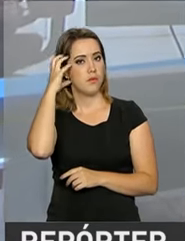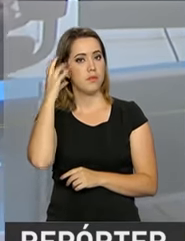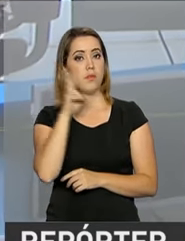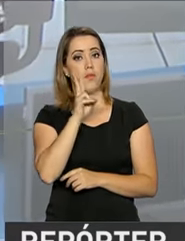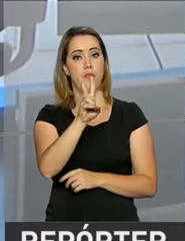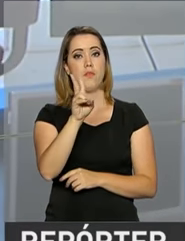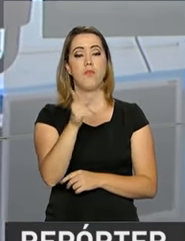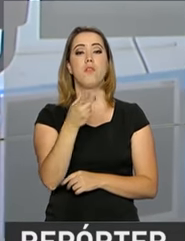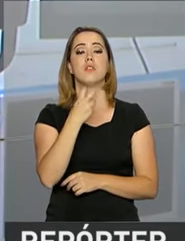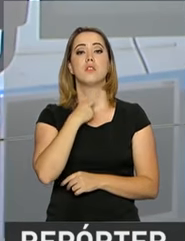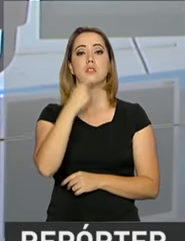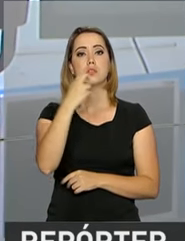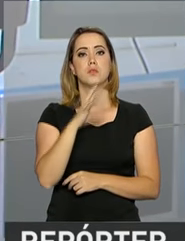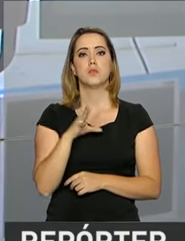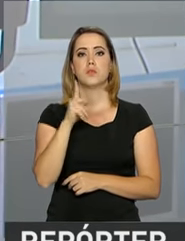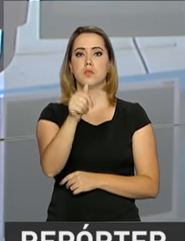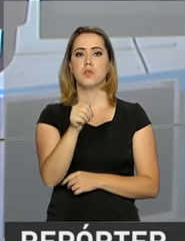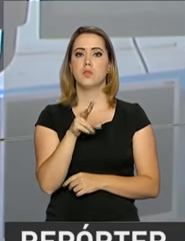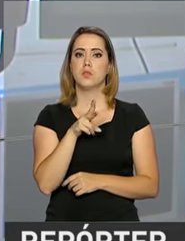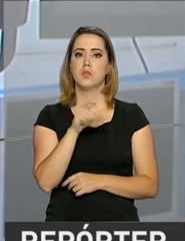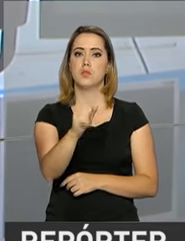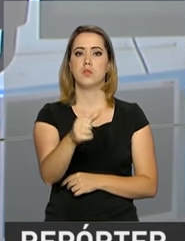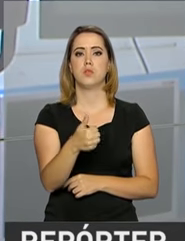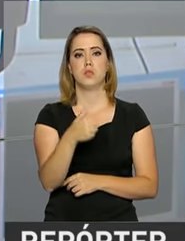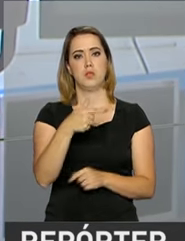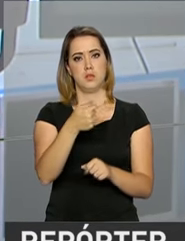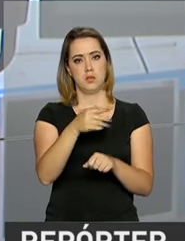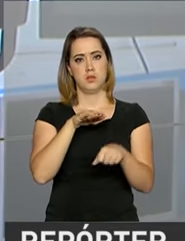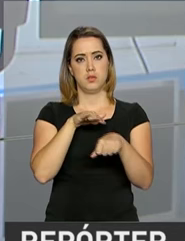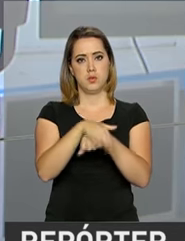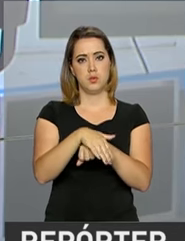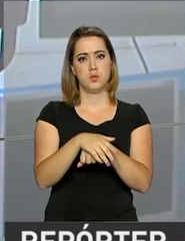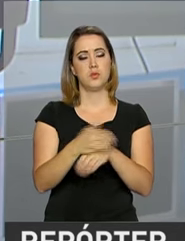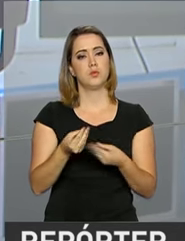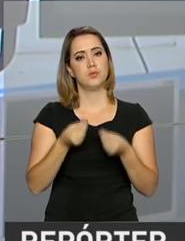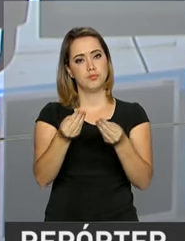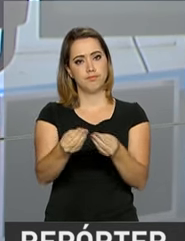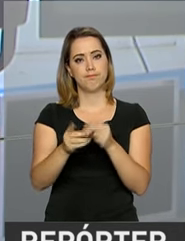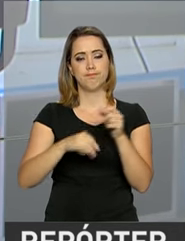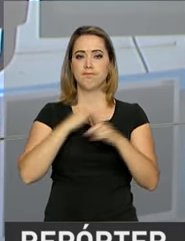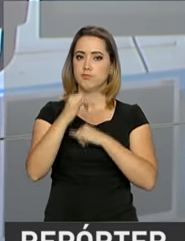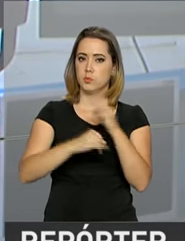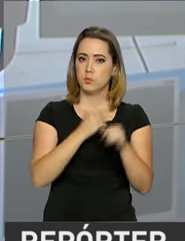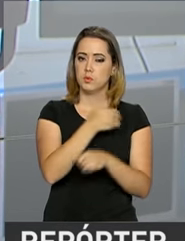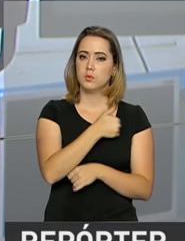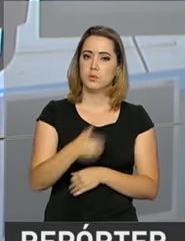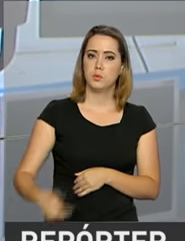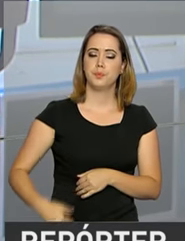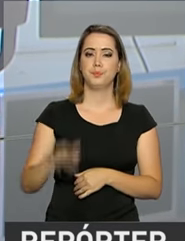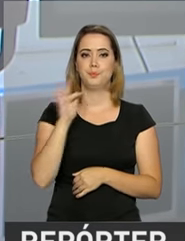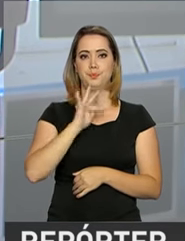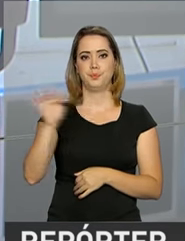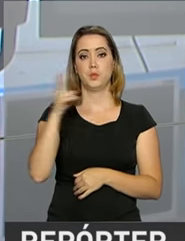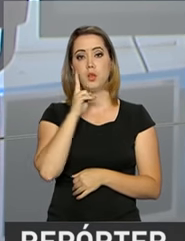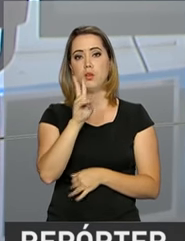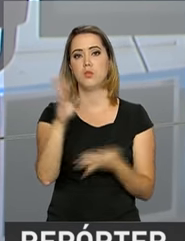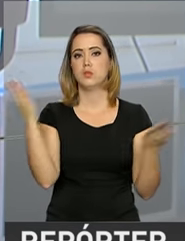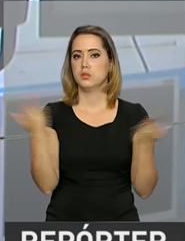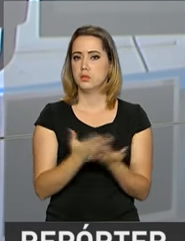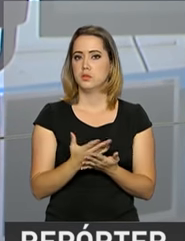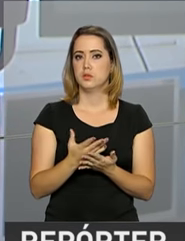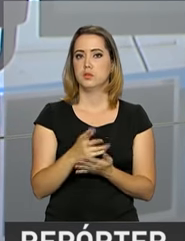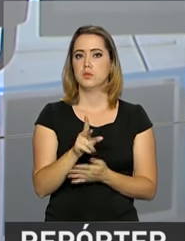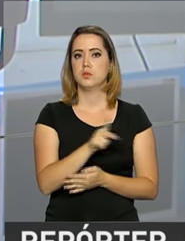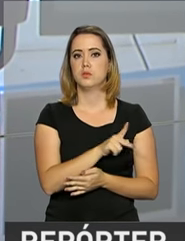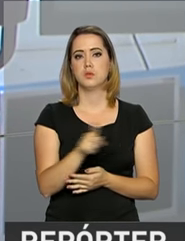da voz que vai ao ar todos osas às 7 da noite levando para você as notícias do governo federal você viu aí hoje